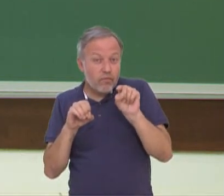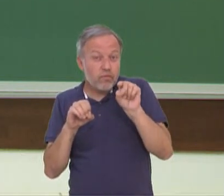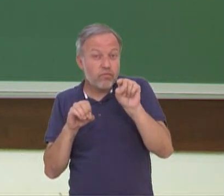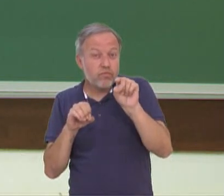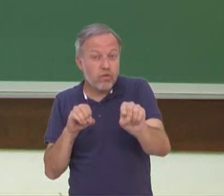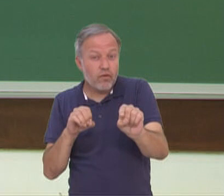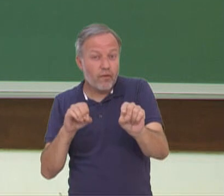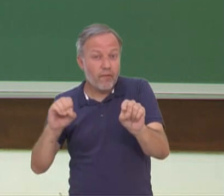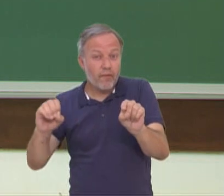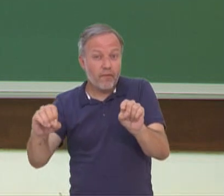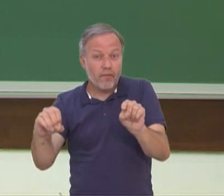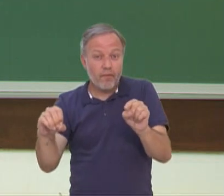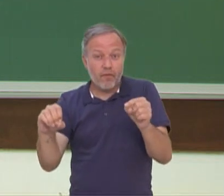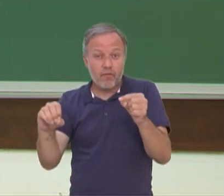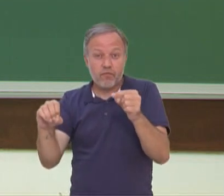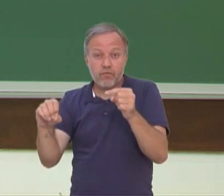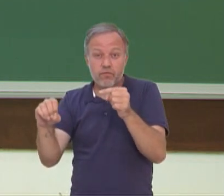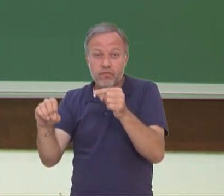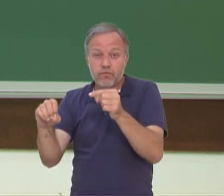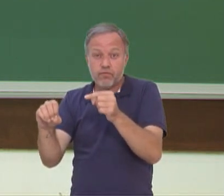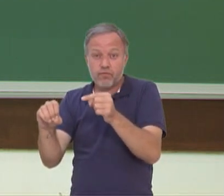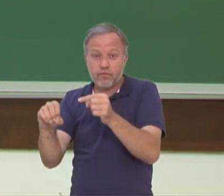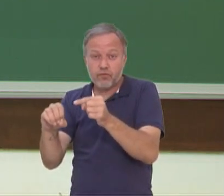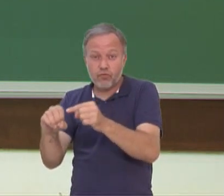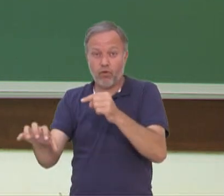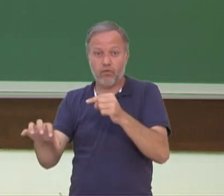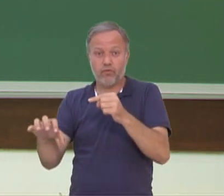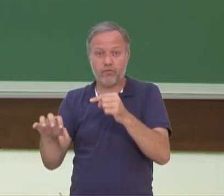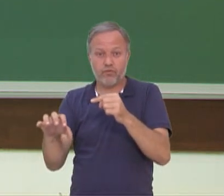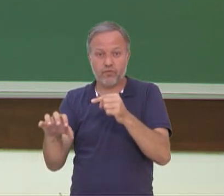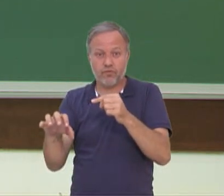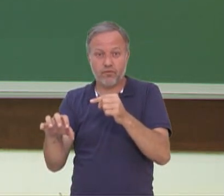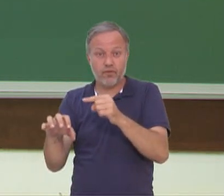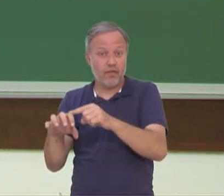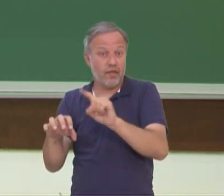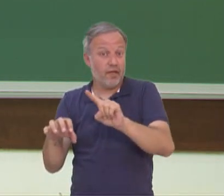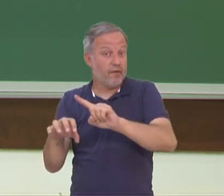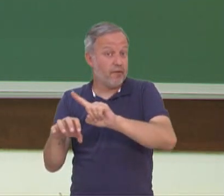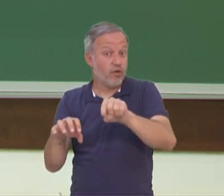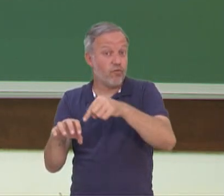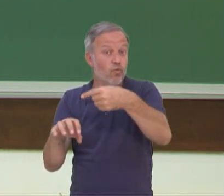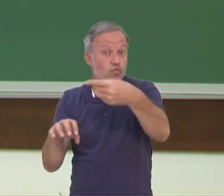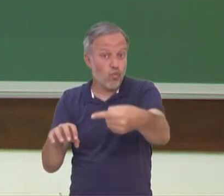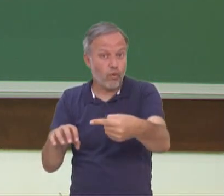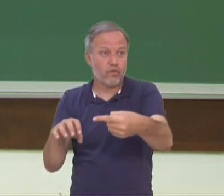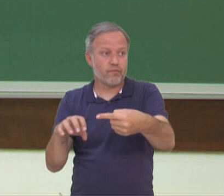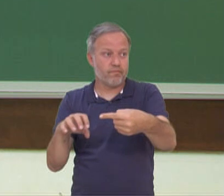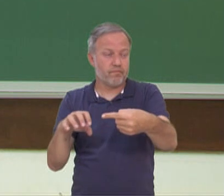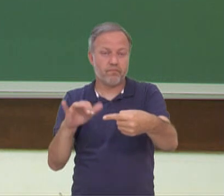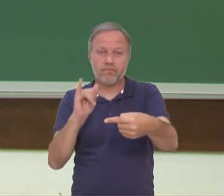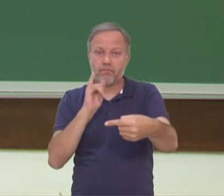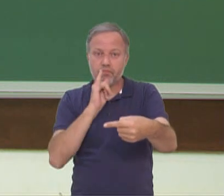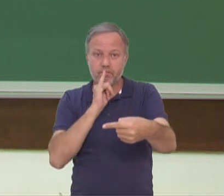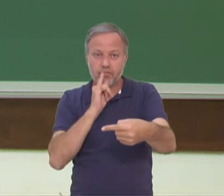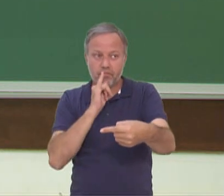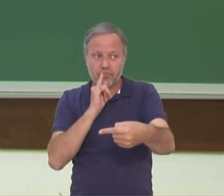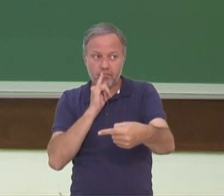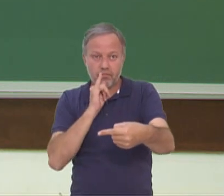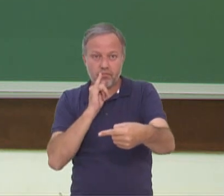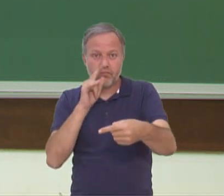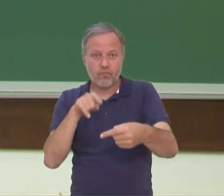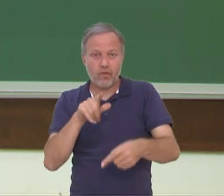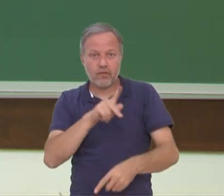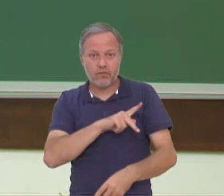delas sem atuar muito sobre os outros tecidos que estão à volta. Então, por exemplo, uma professora aqui da Universidade